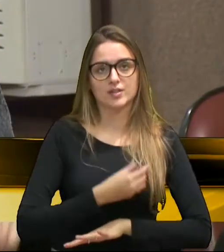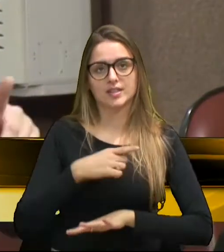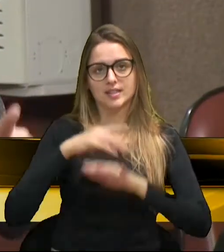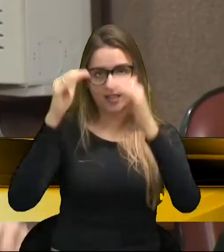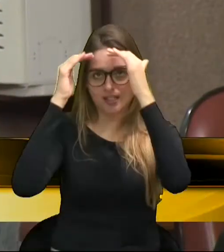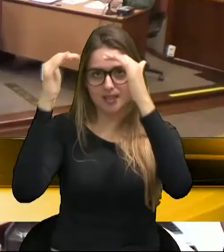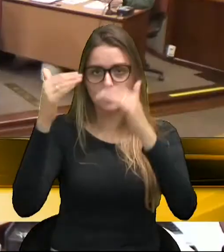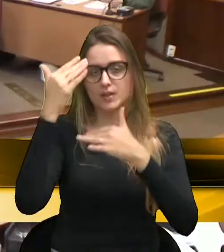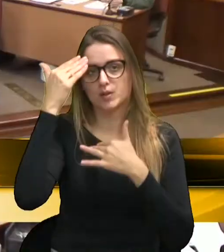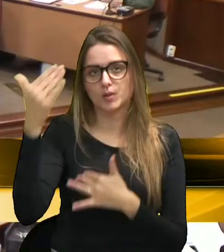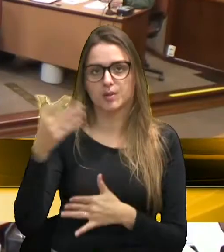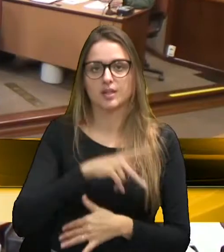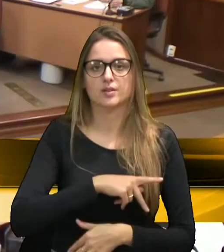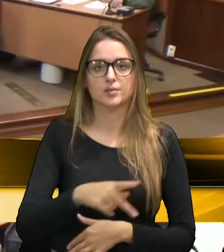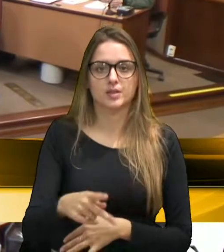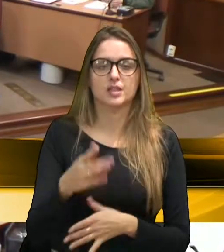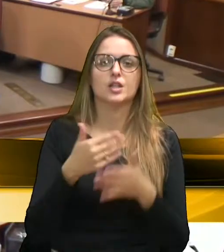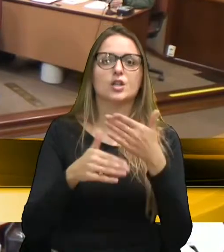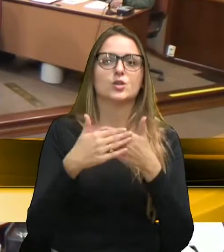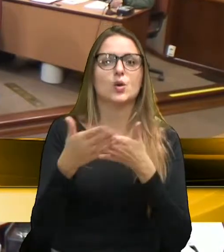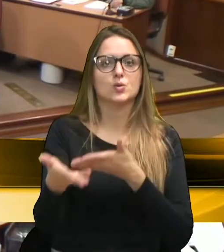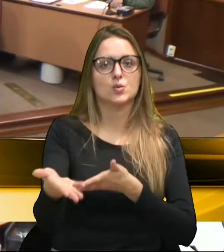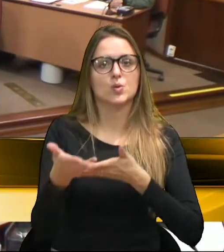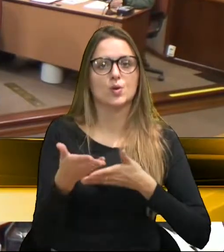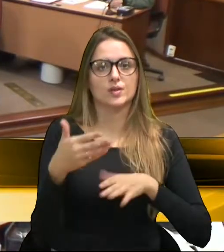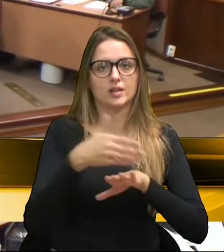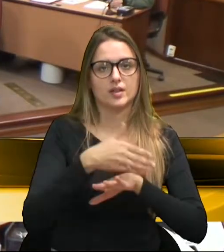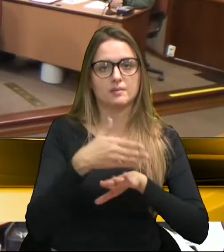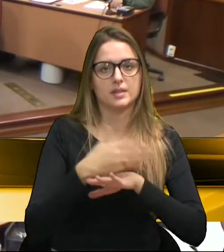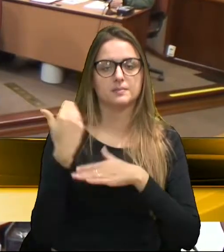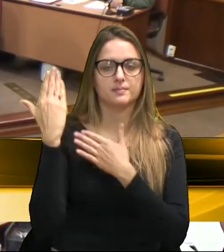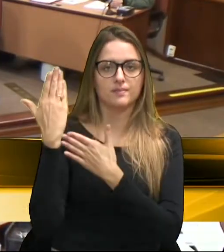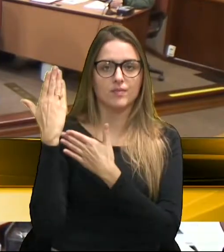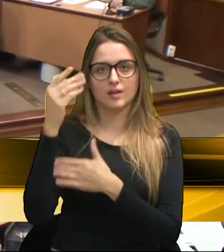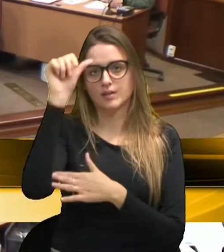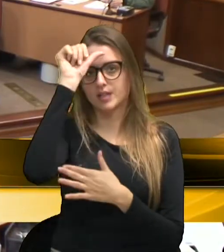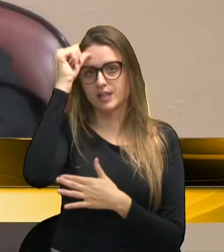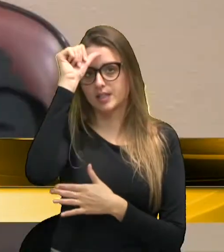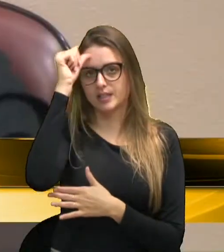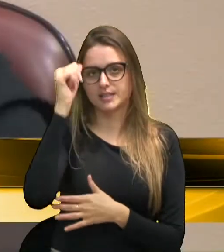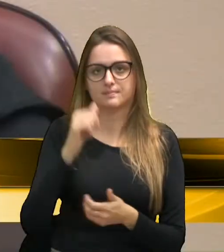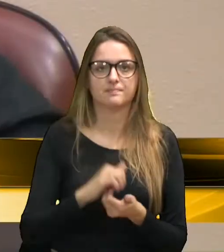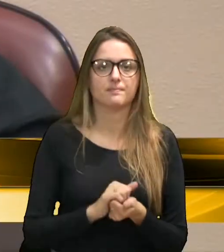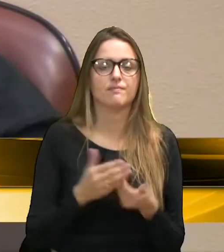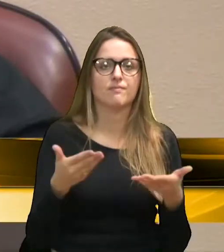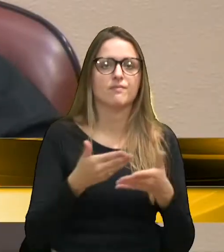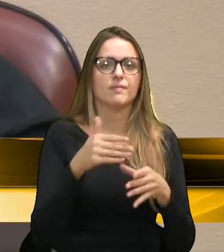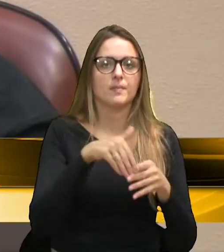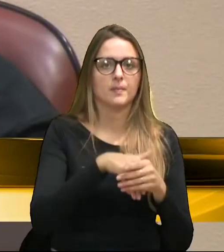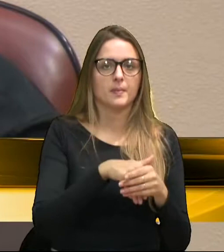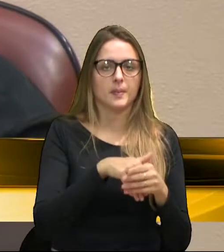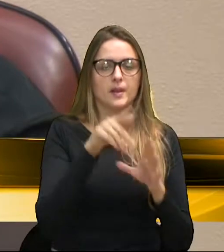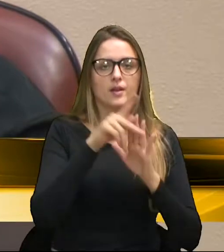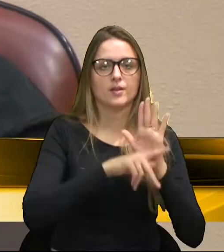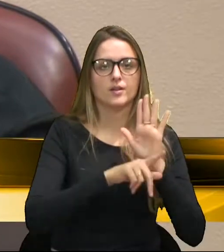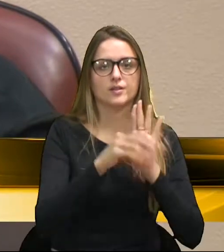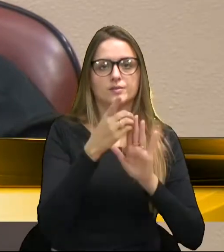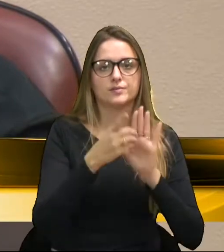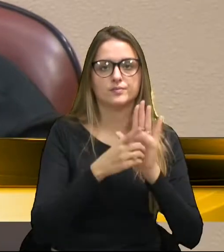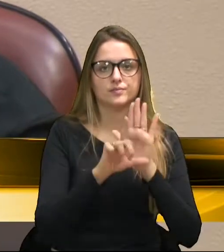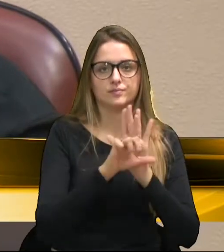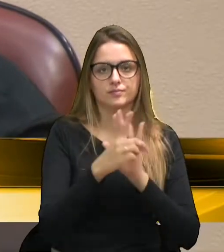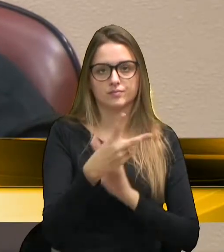respeito. Obrigado, presidente. Todos estão convidados para participar dessa homenagem à Cariliça da Lauba. Está em votação o projeto de decreto